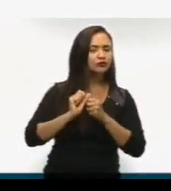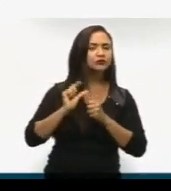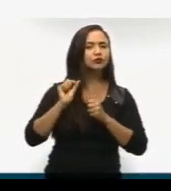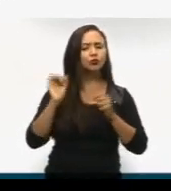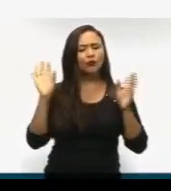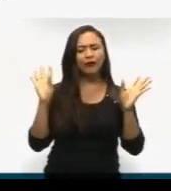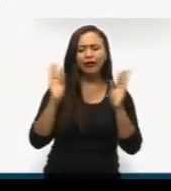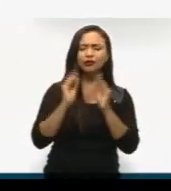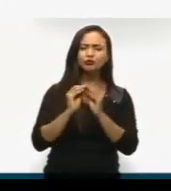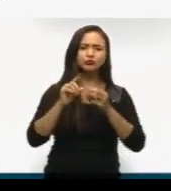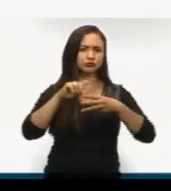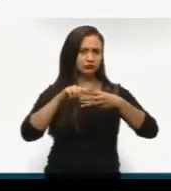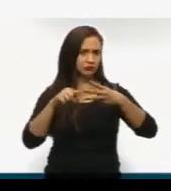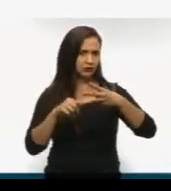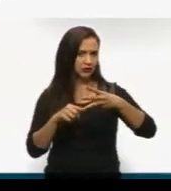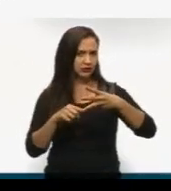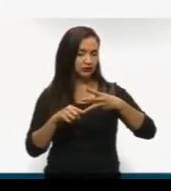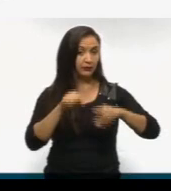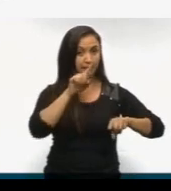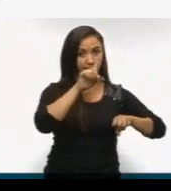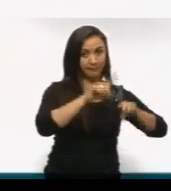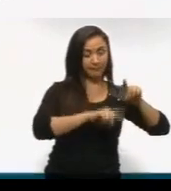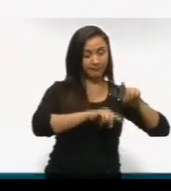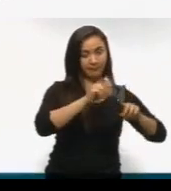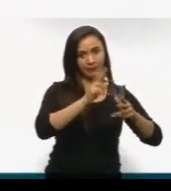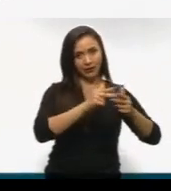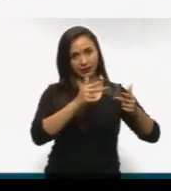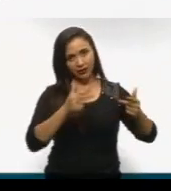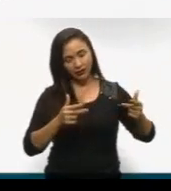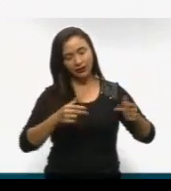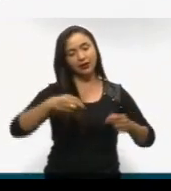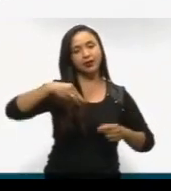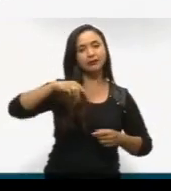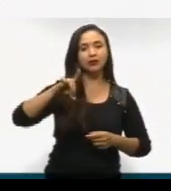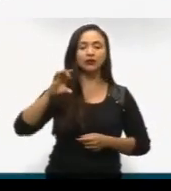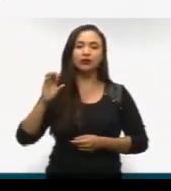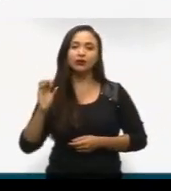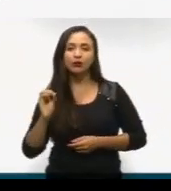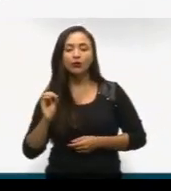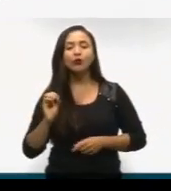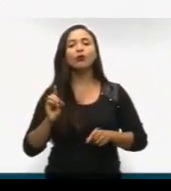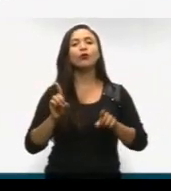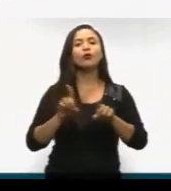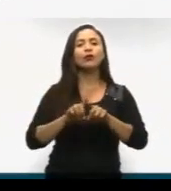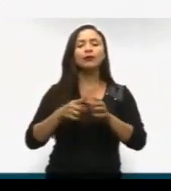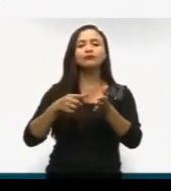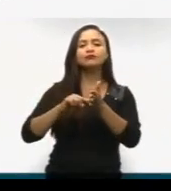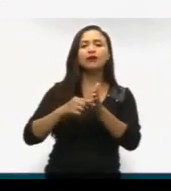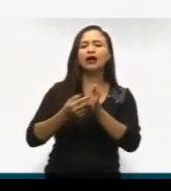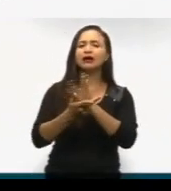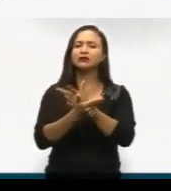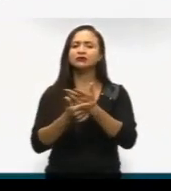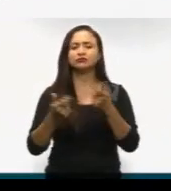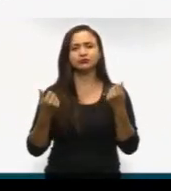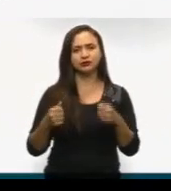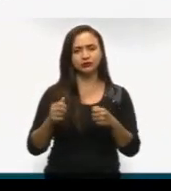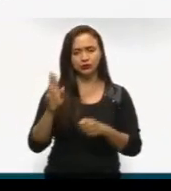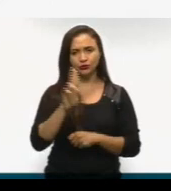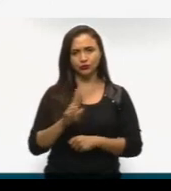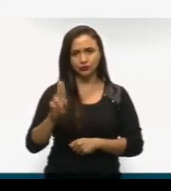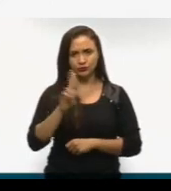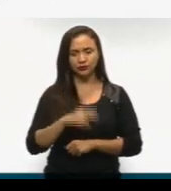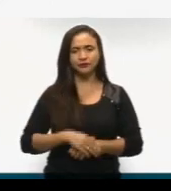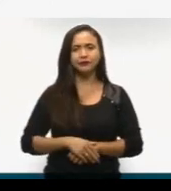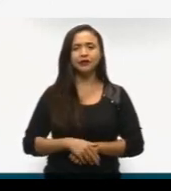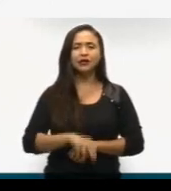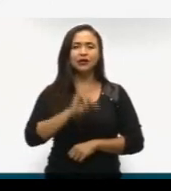resumir eles em 3 tipos: materiais, mão de obra e equipamentos. E é considerado insumo